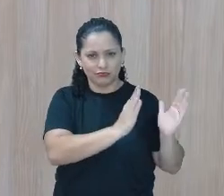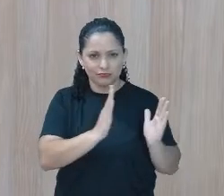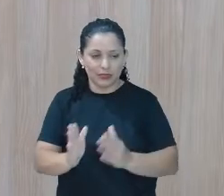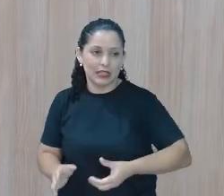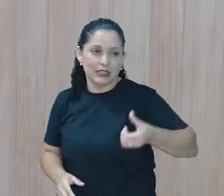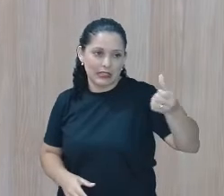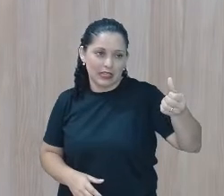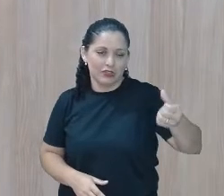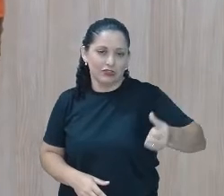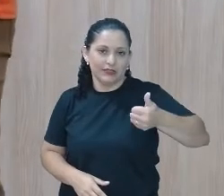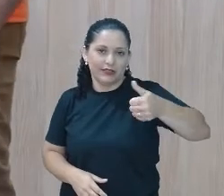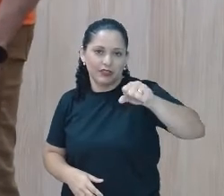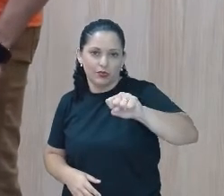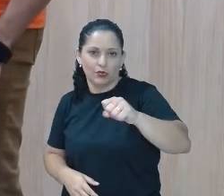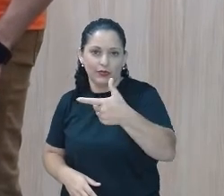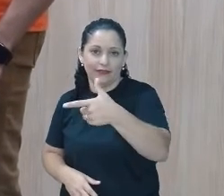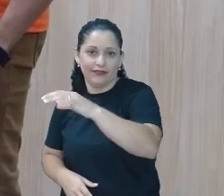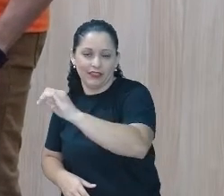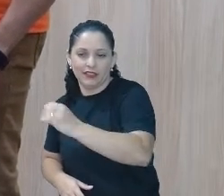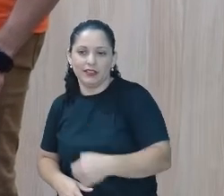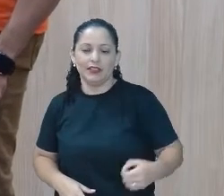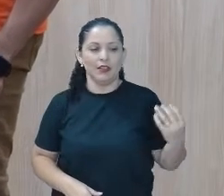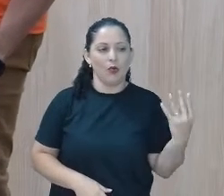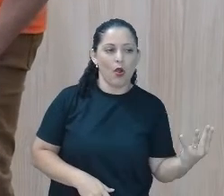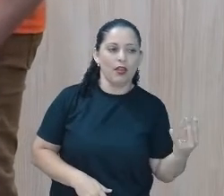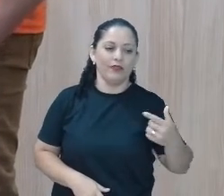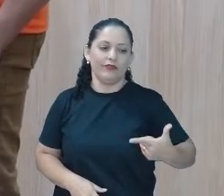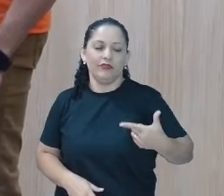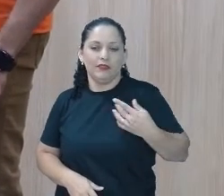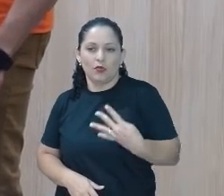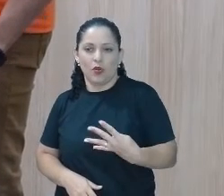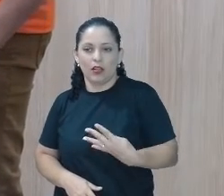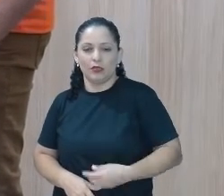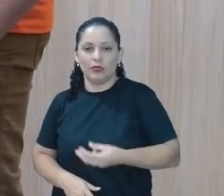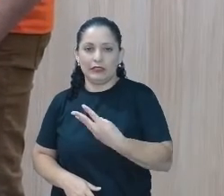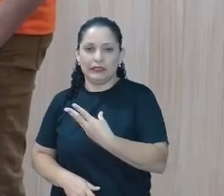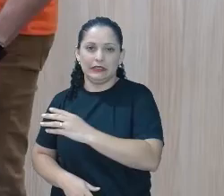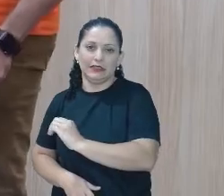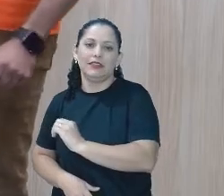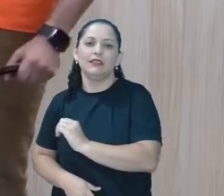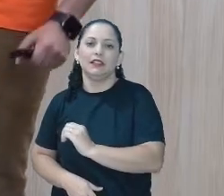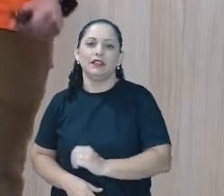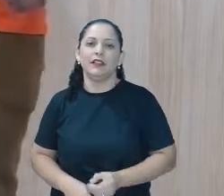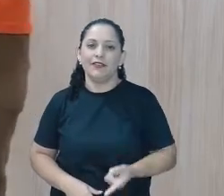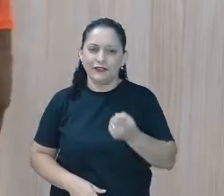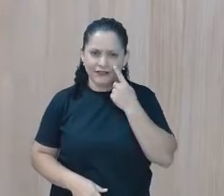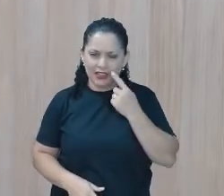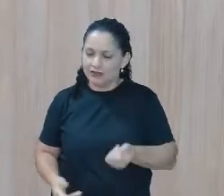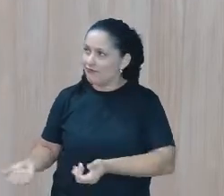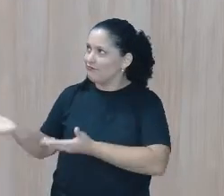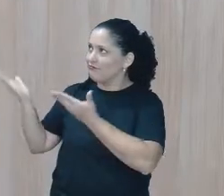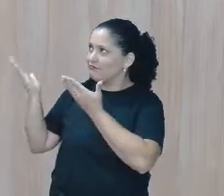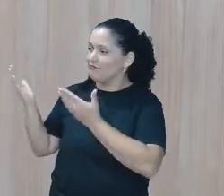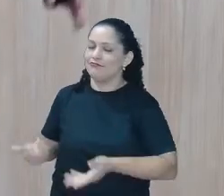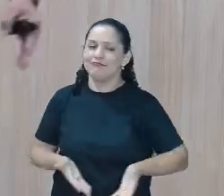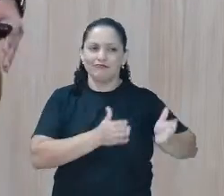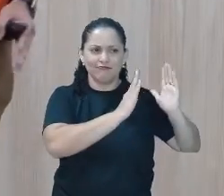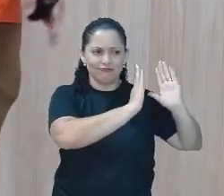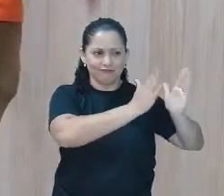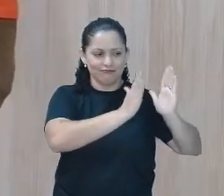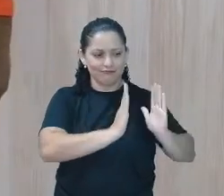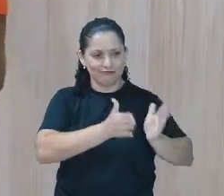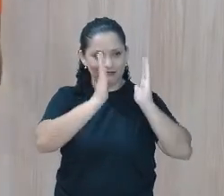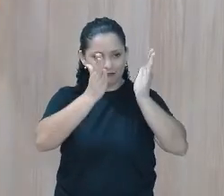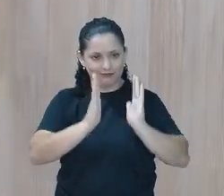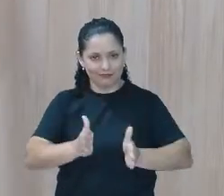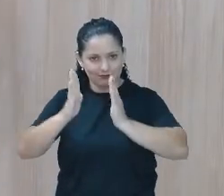18 e 20, tá? E tenho 4, 24 e 30. Pode notar que todas as duas sequências,